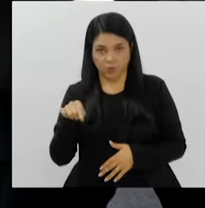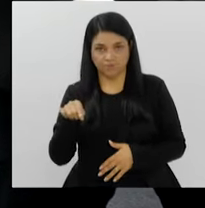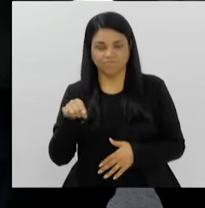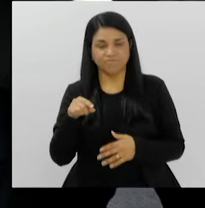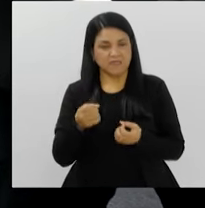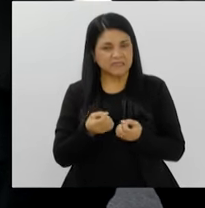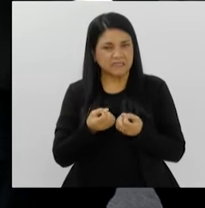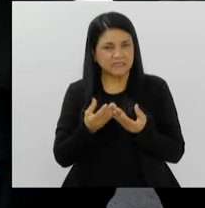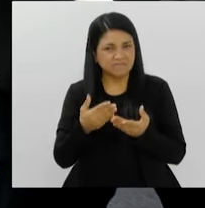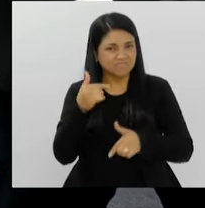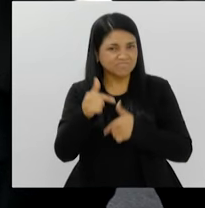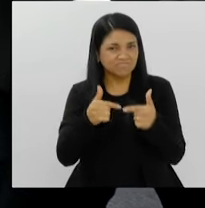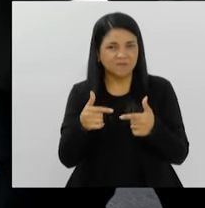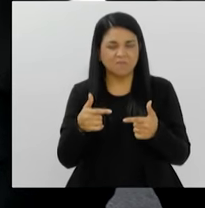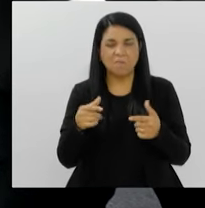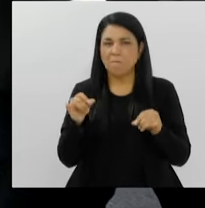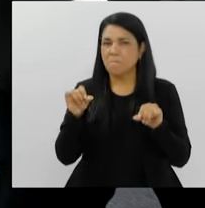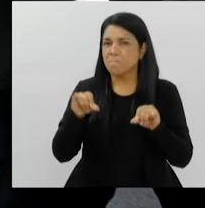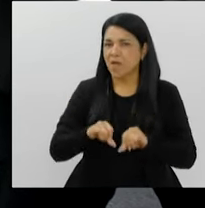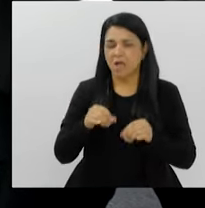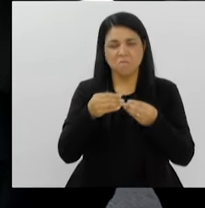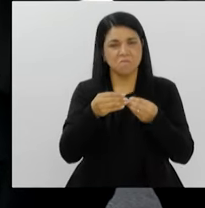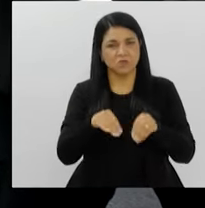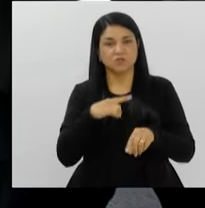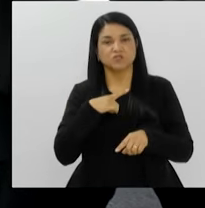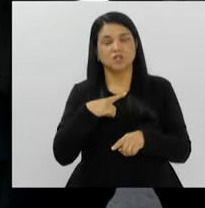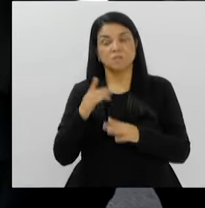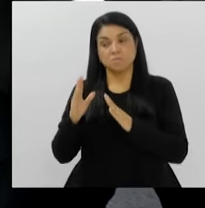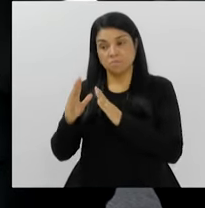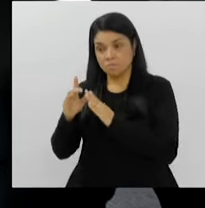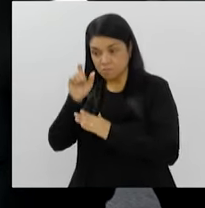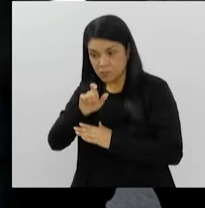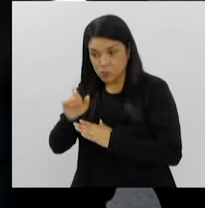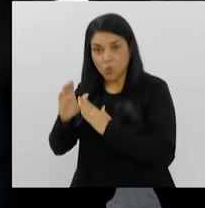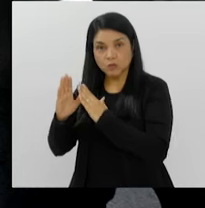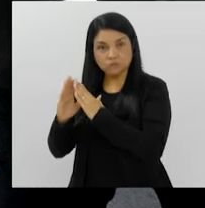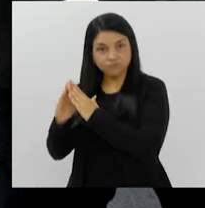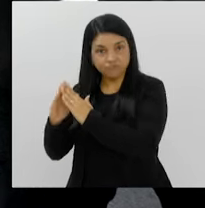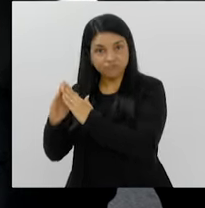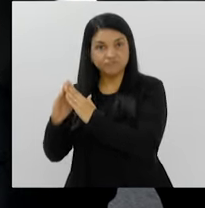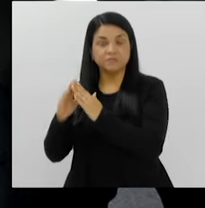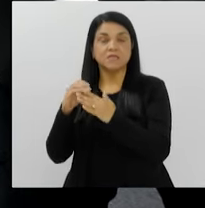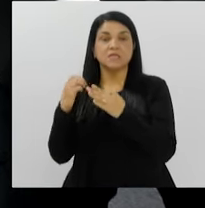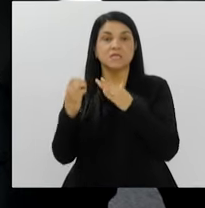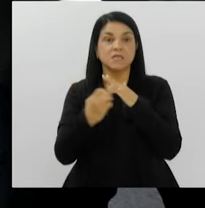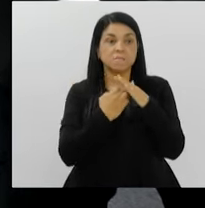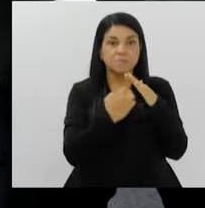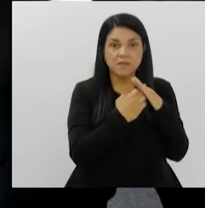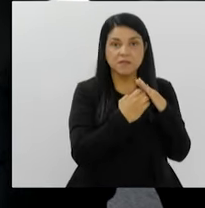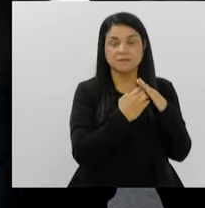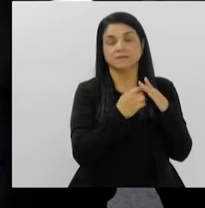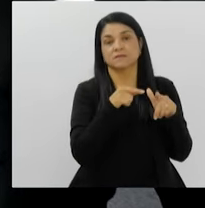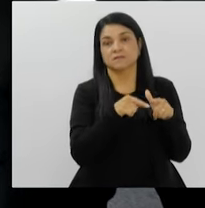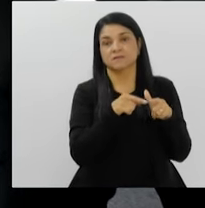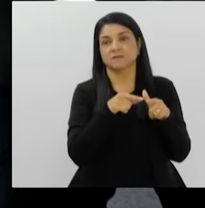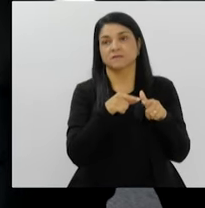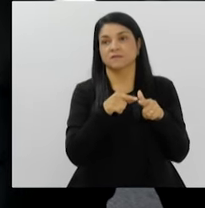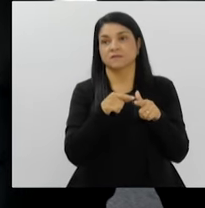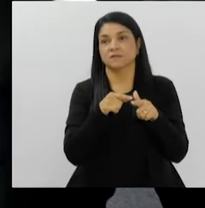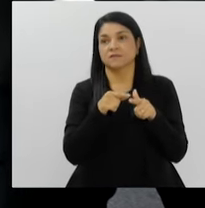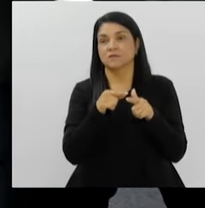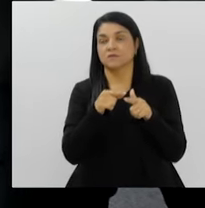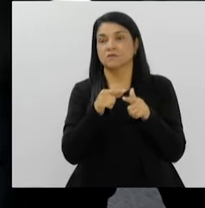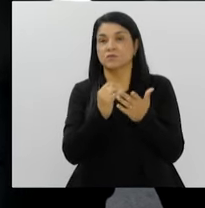São pessoas residenciais, consumidores residenciais, empresas que às vezes têm um aumento, deputado Alto